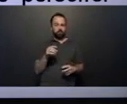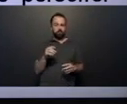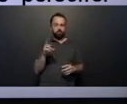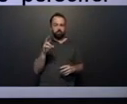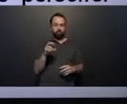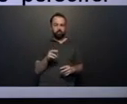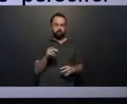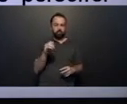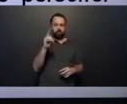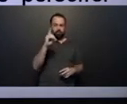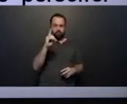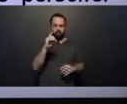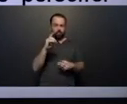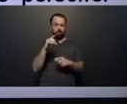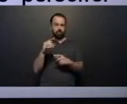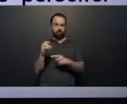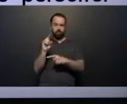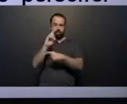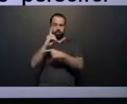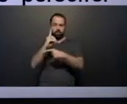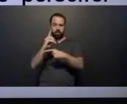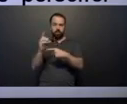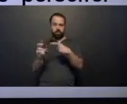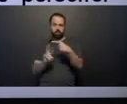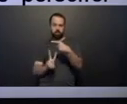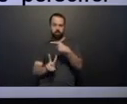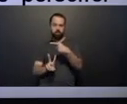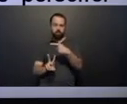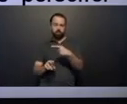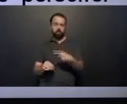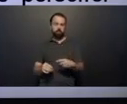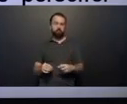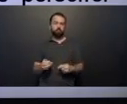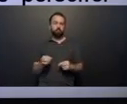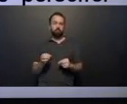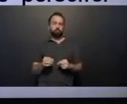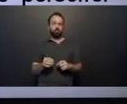pista circular tem 50 metros de raio.